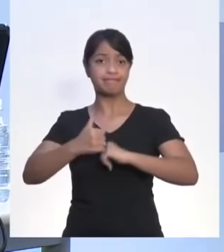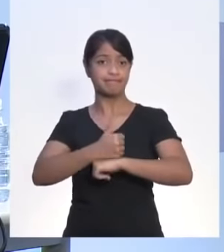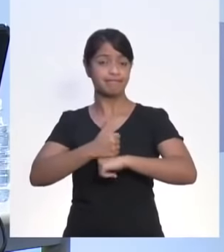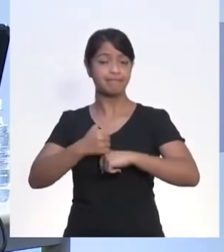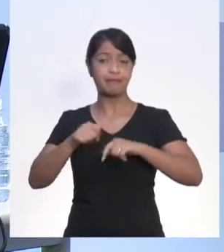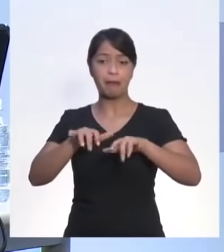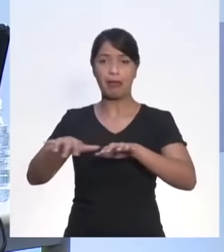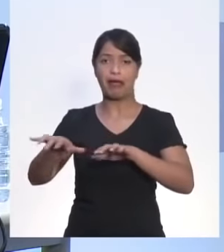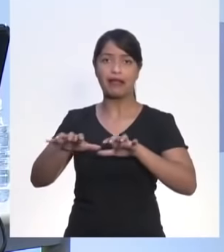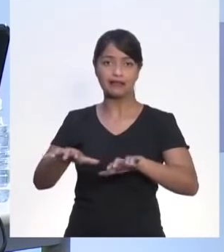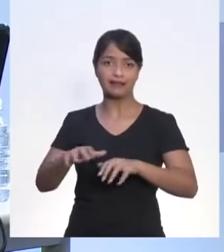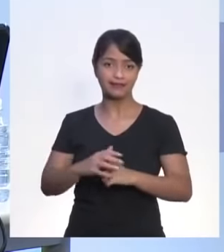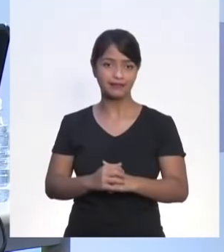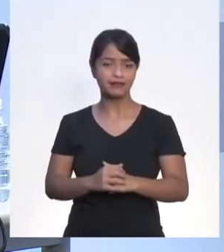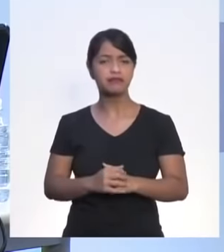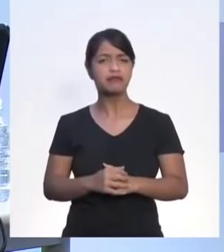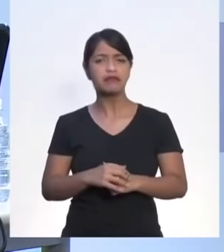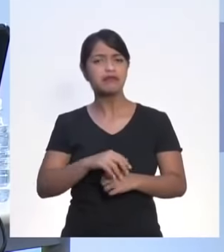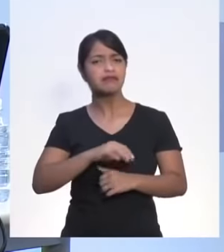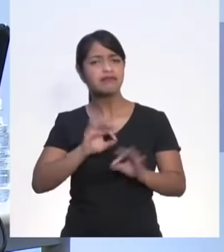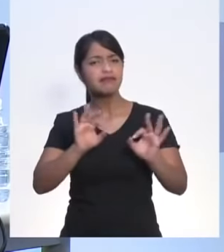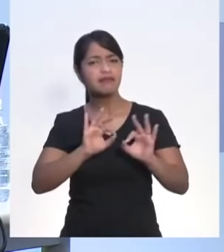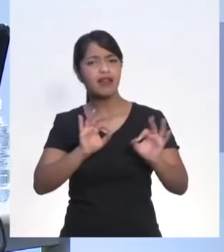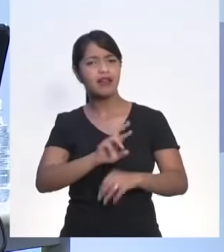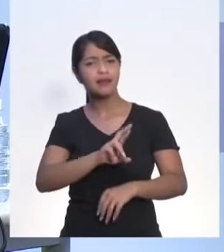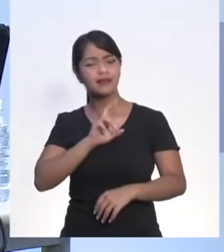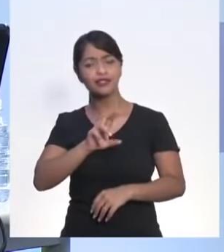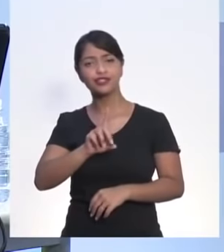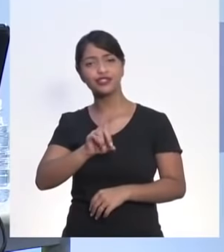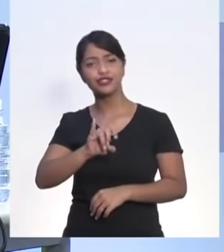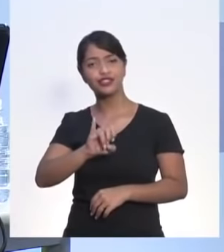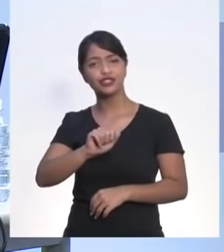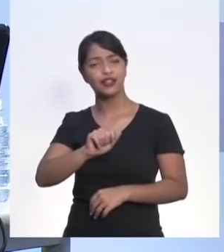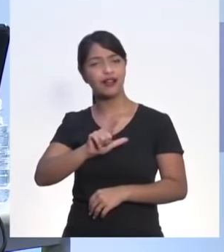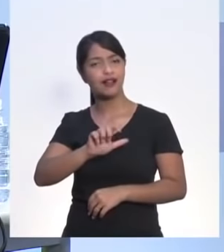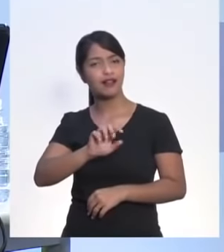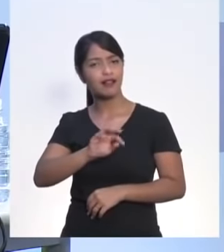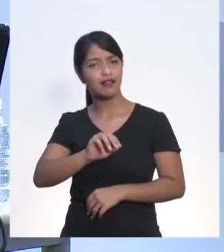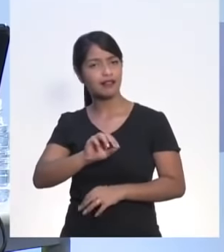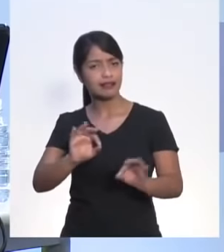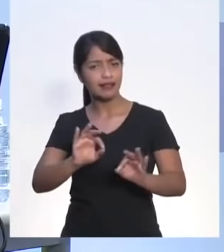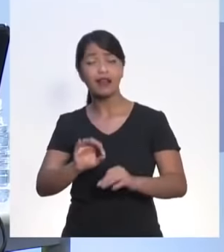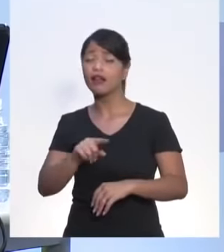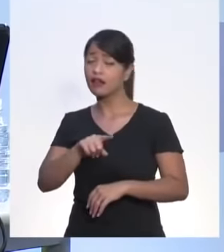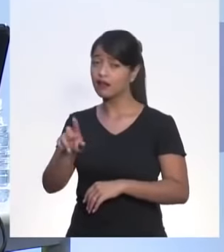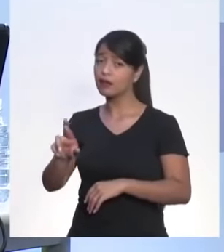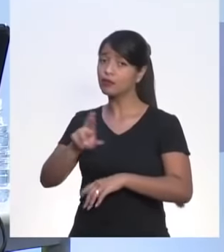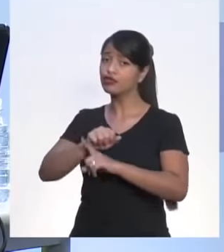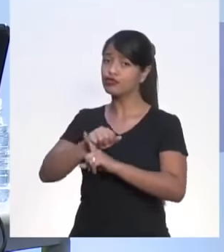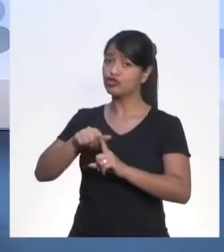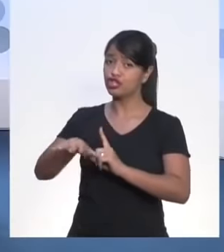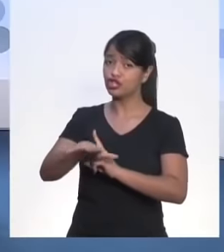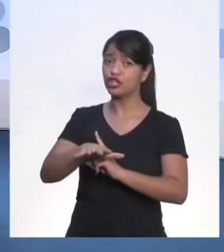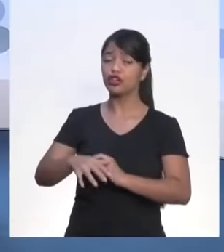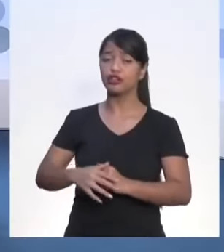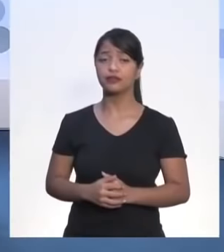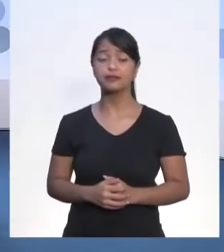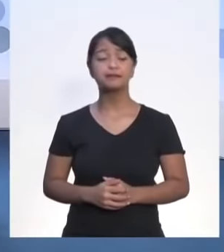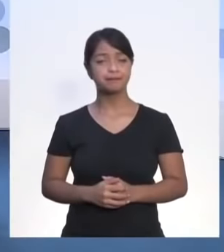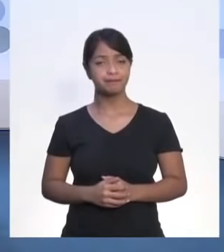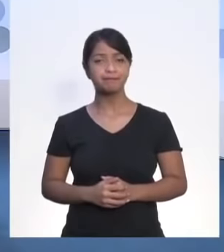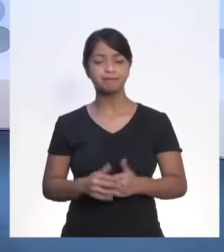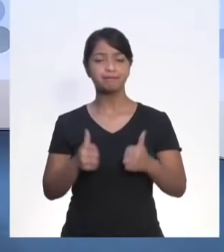João Pedro... E dialeto? Ninguém falou dialeto. Eu acho que eles não sabem o que é, gírias, talvez, né? Eles falaram gírias. Das gírias, alguns. Uhum.